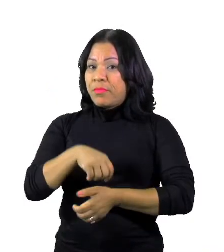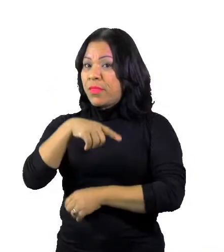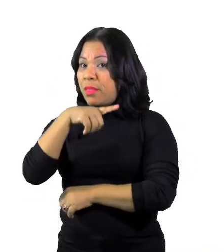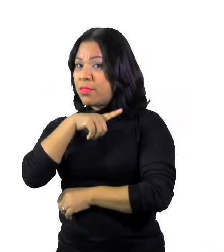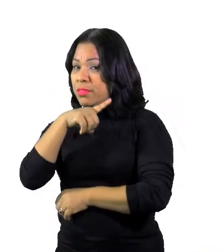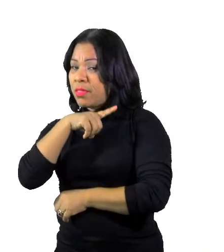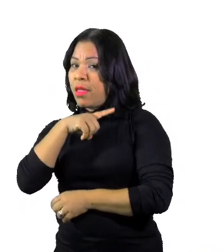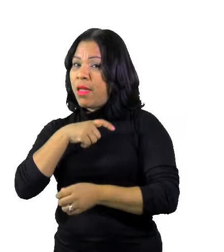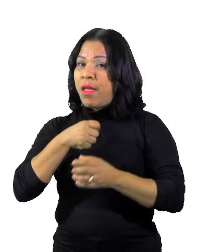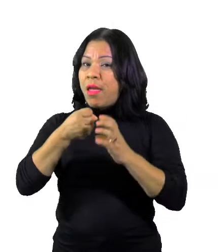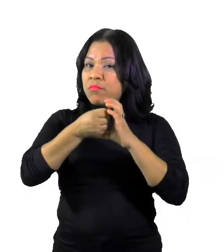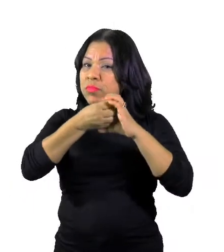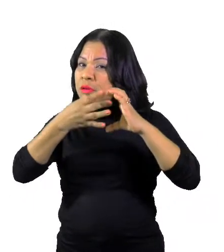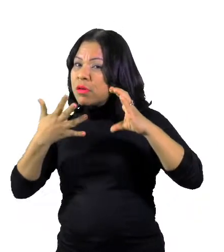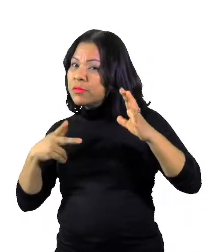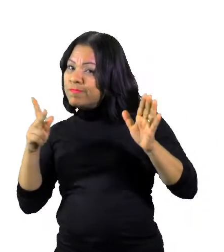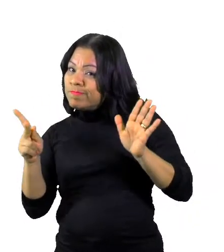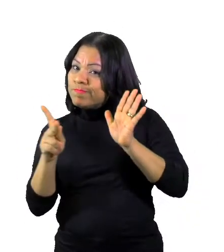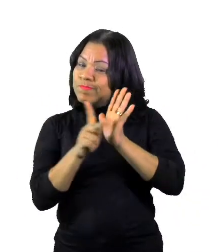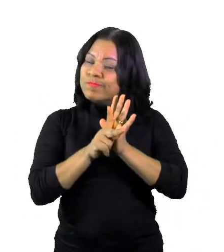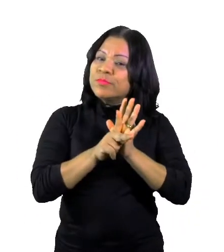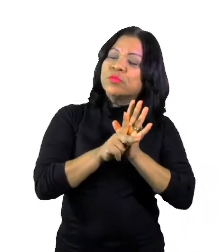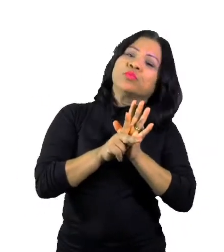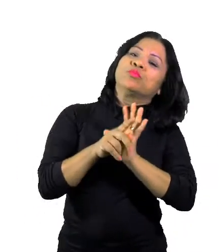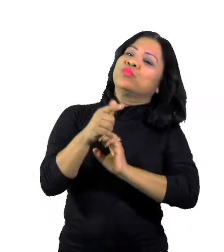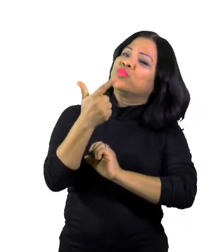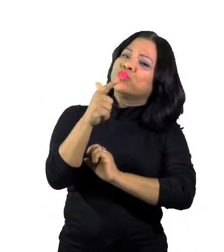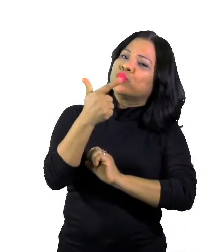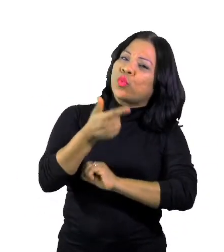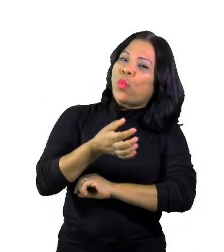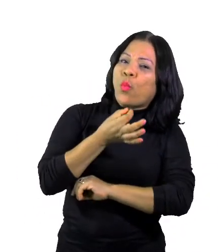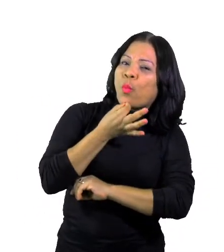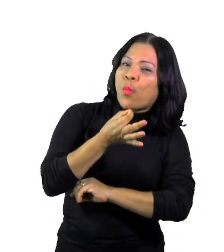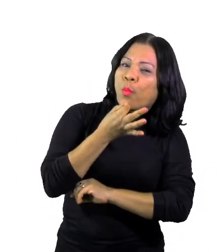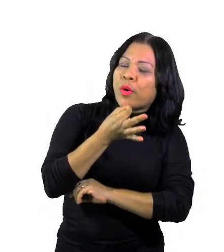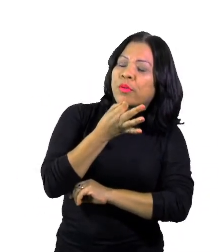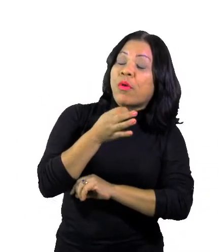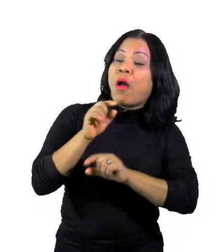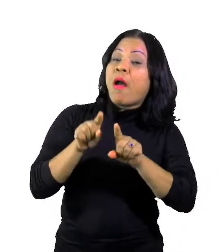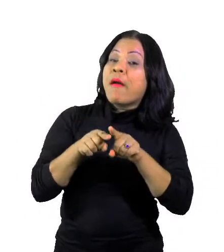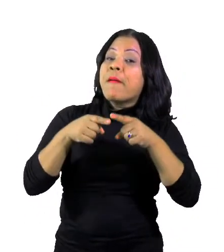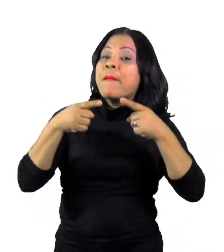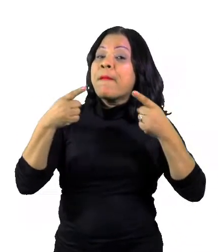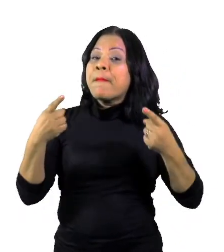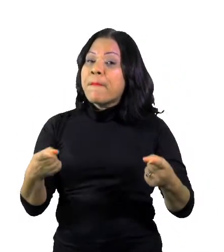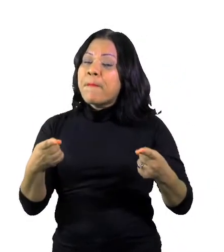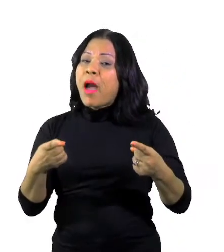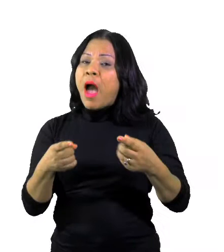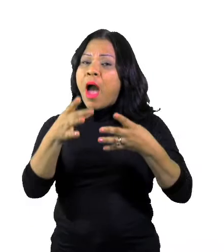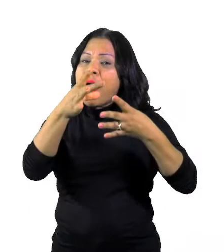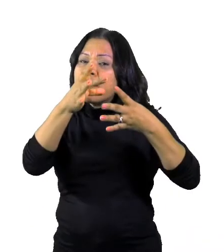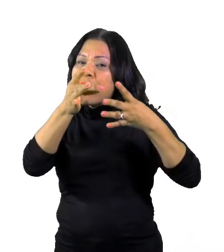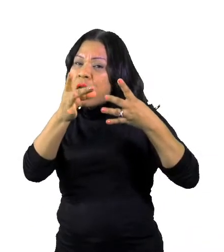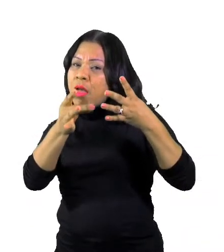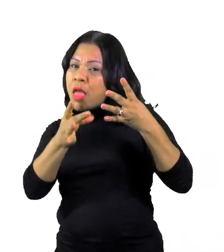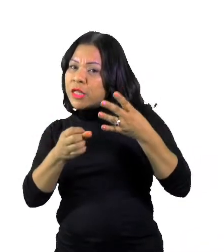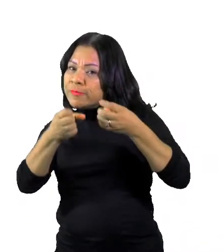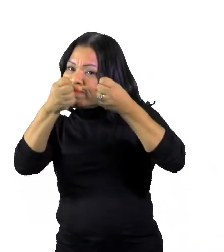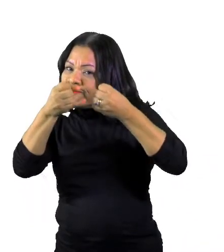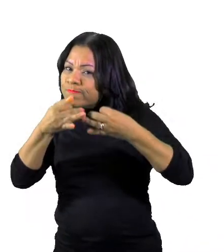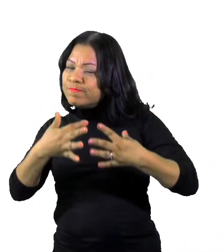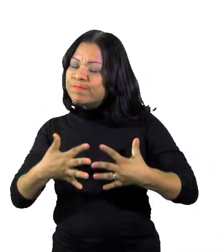características próprias, não contém opiniões, mas sim descrições e